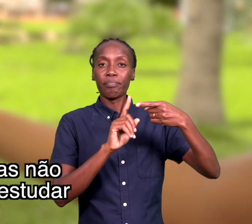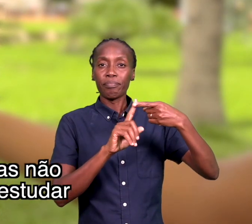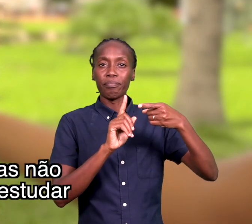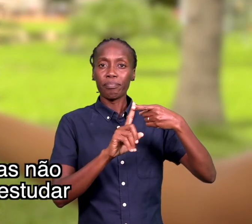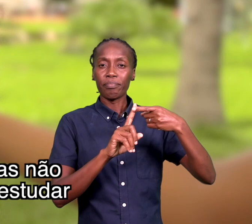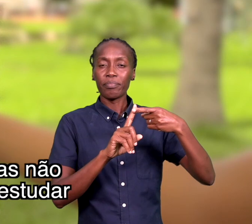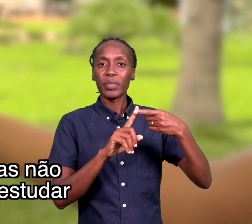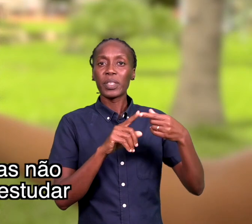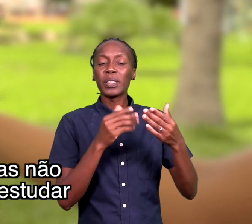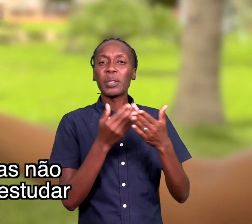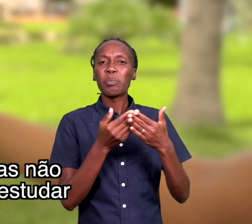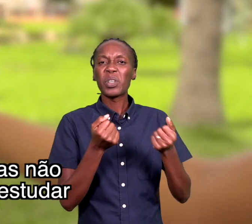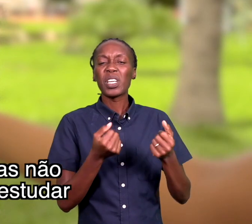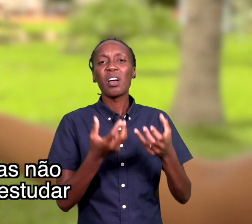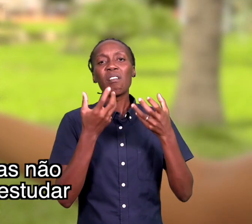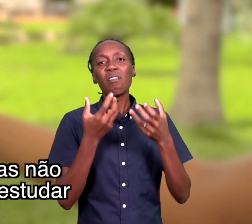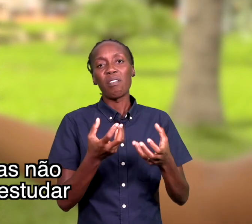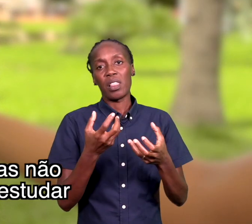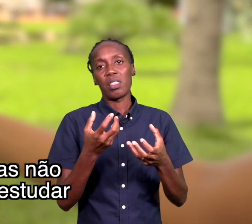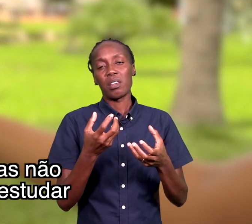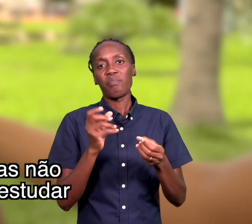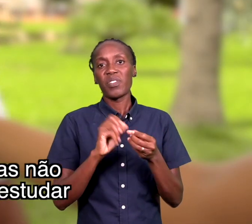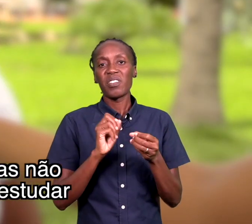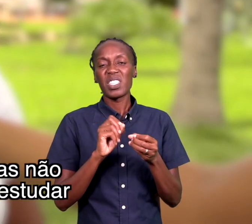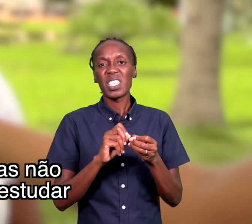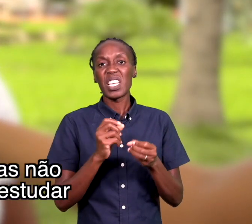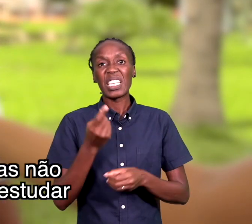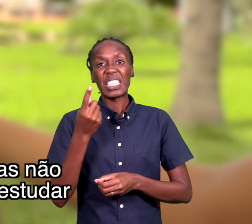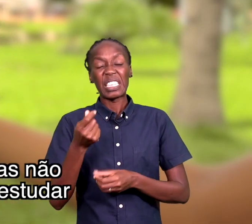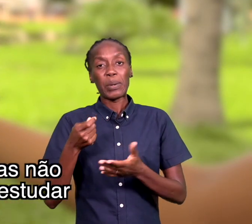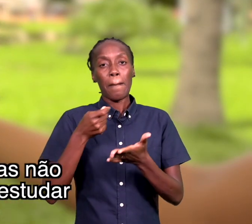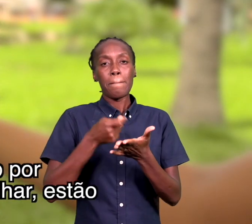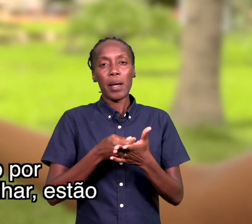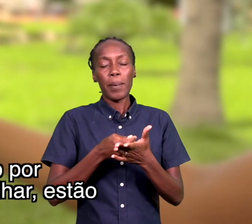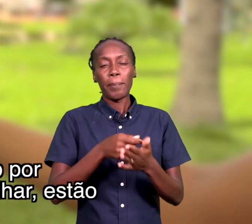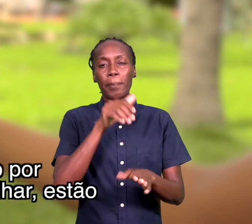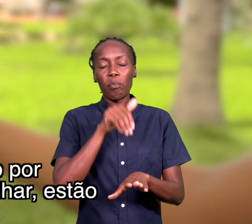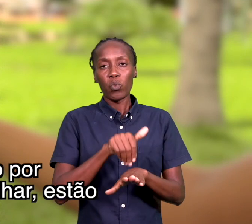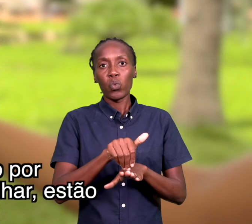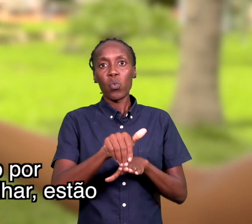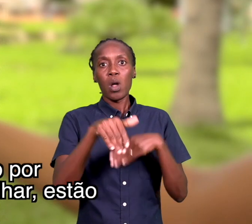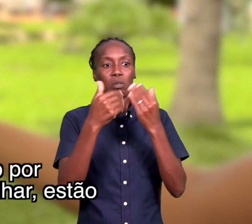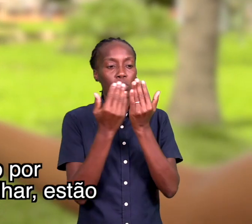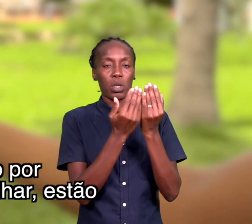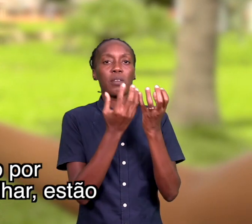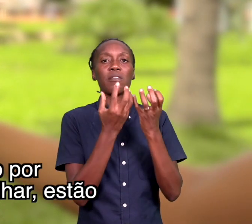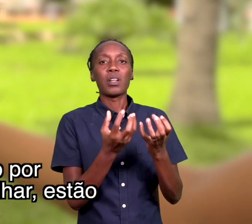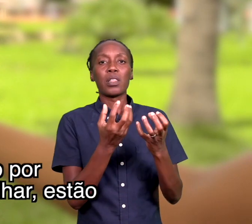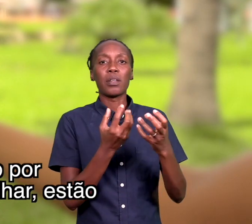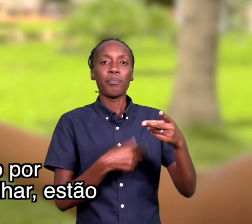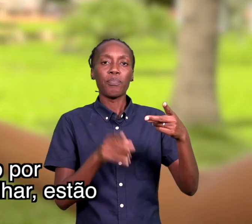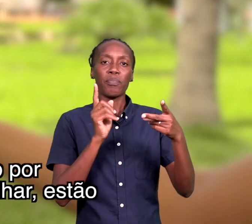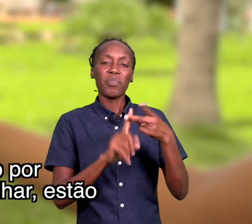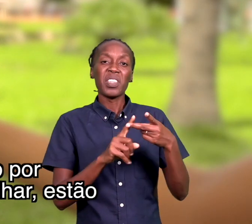Primeiro, respeito à questão delas não terem muito financiamento para estudar. E também